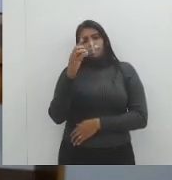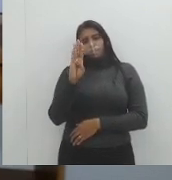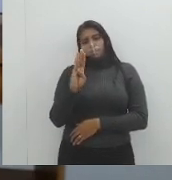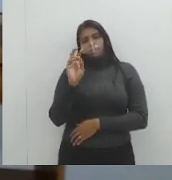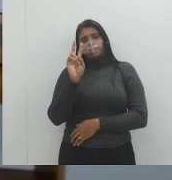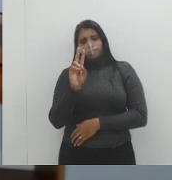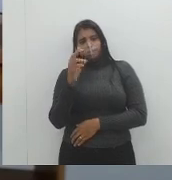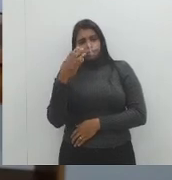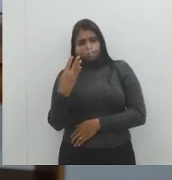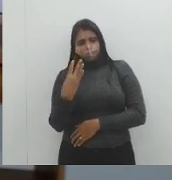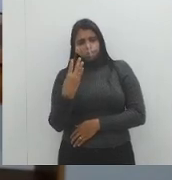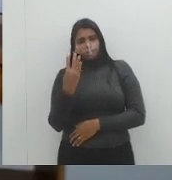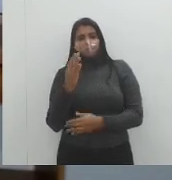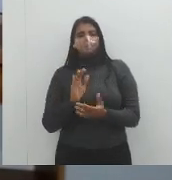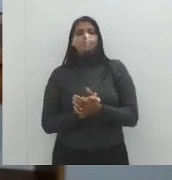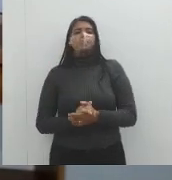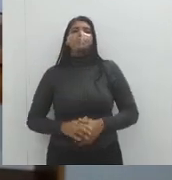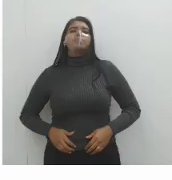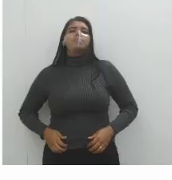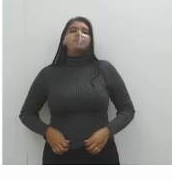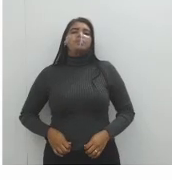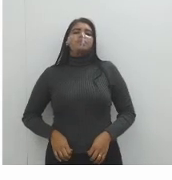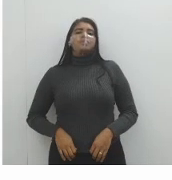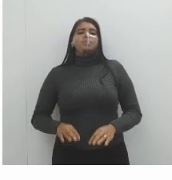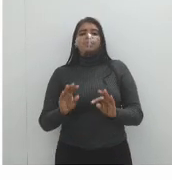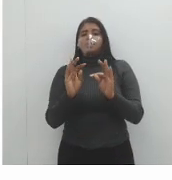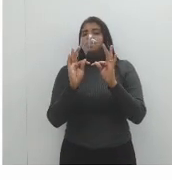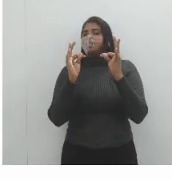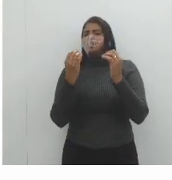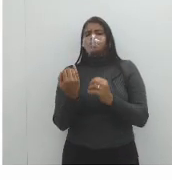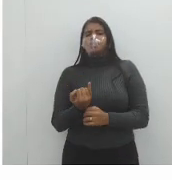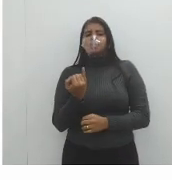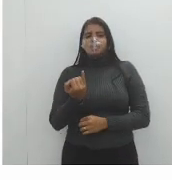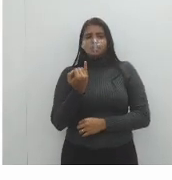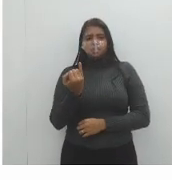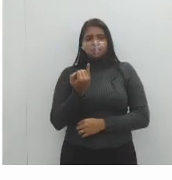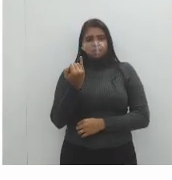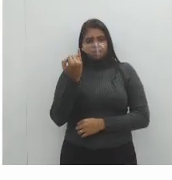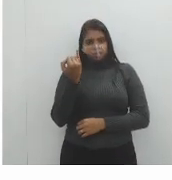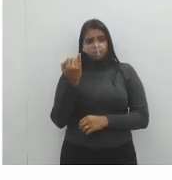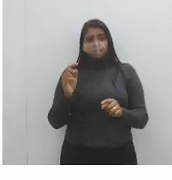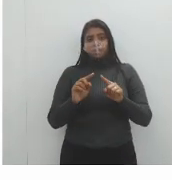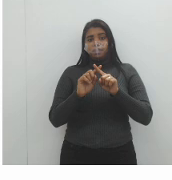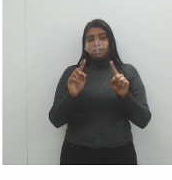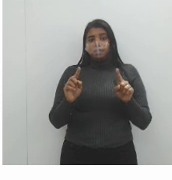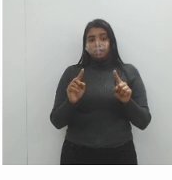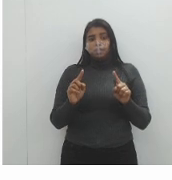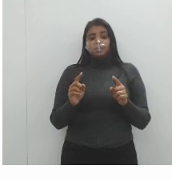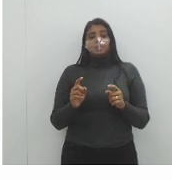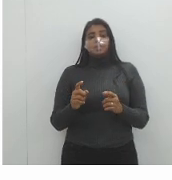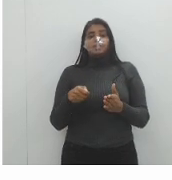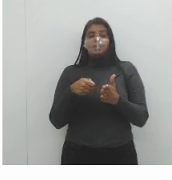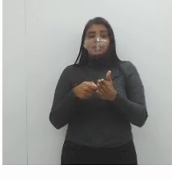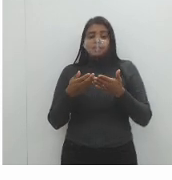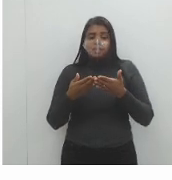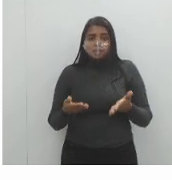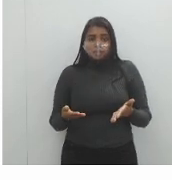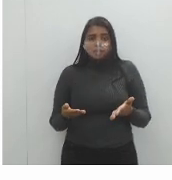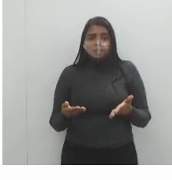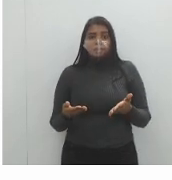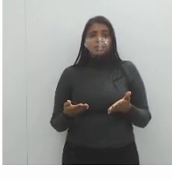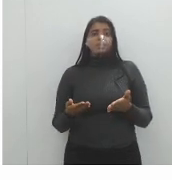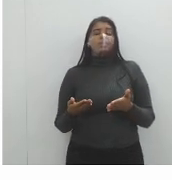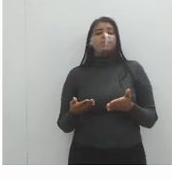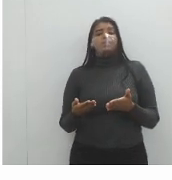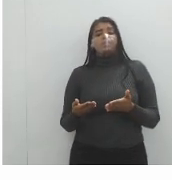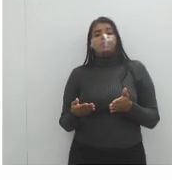e 2B. Disso daí, todas são importantes, mas geralmente o que é mais cobrada nas provas são os